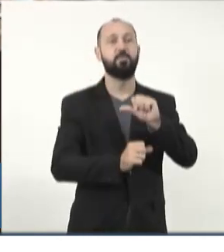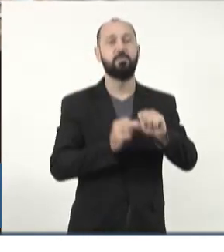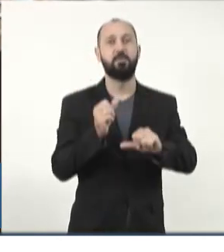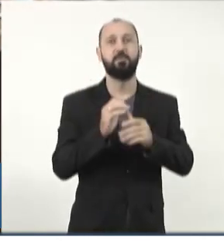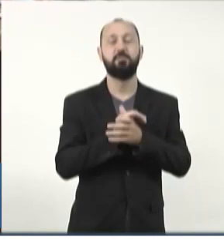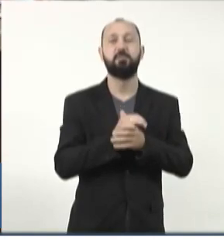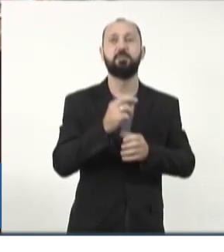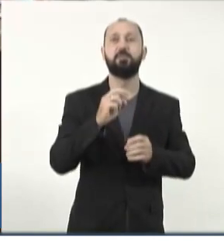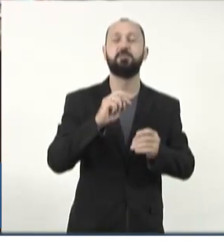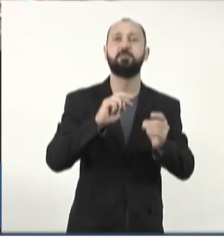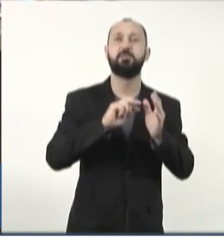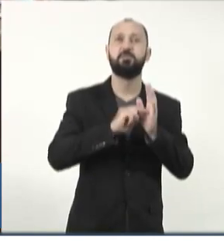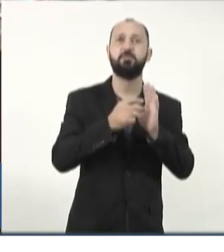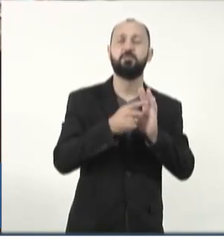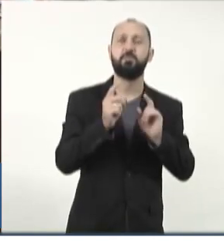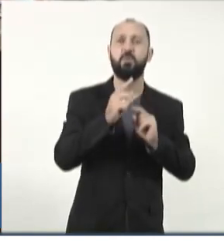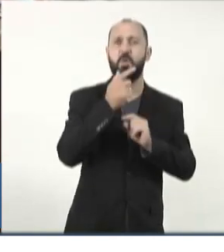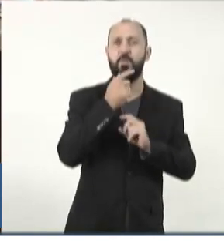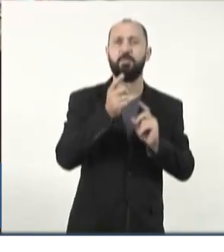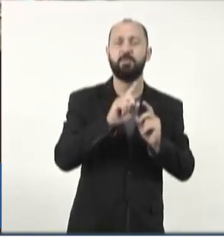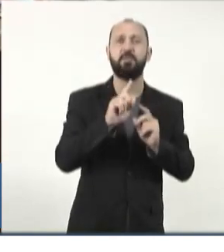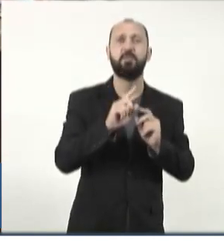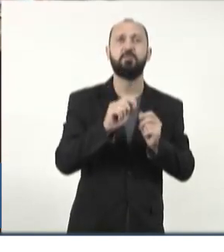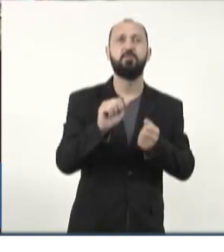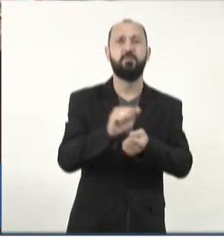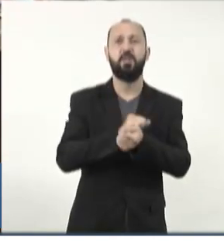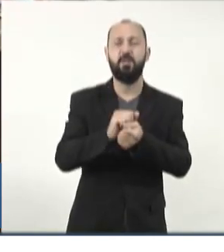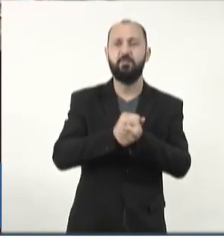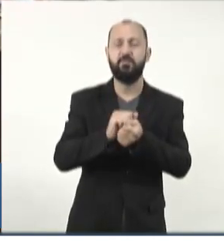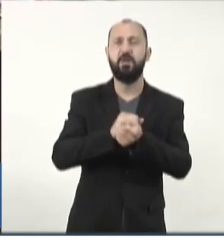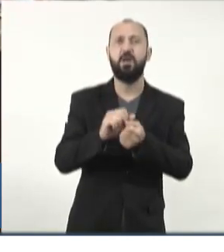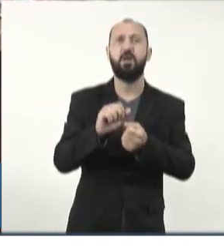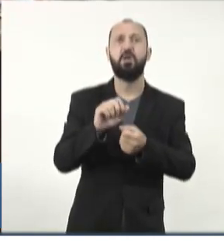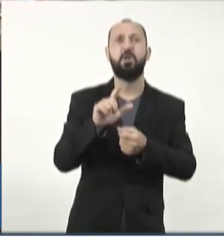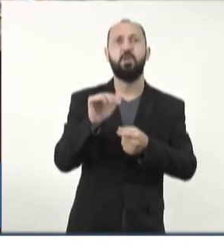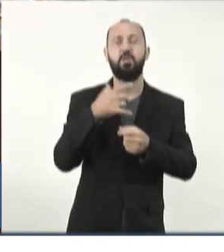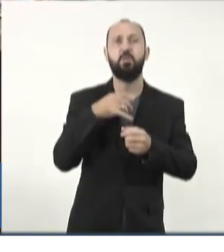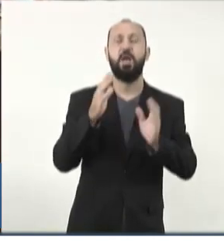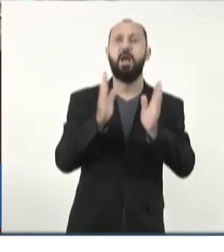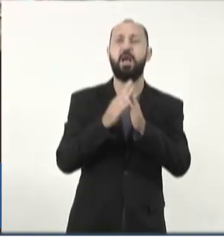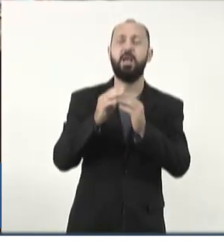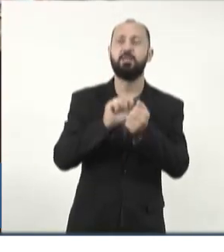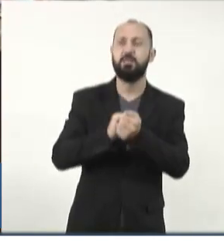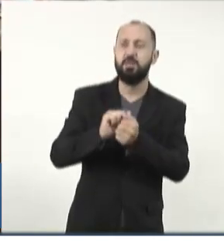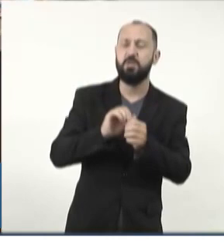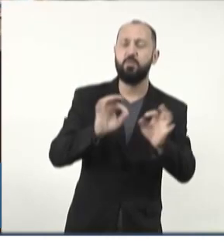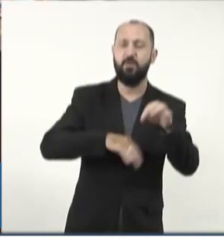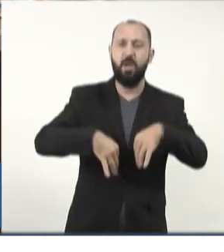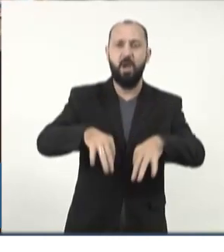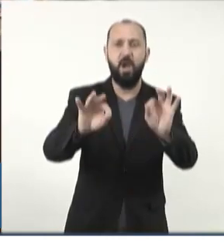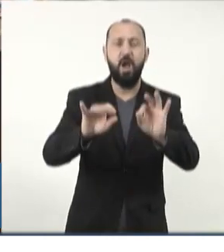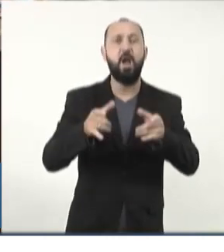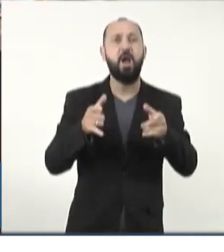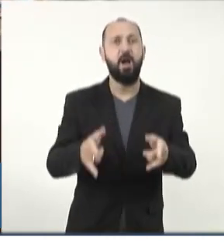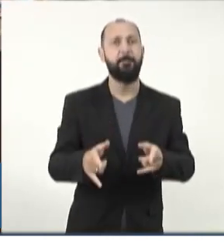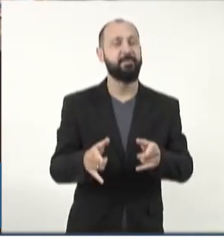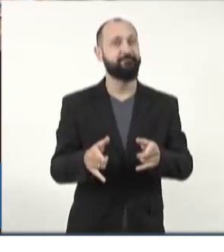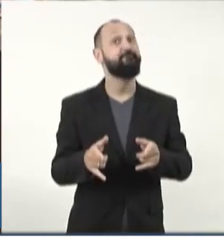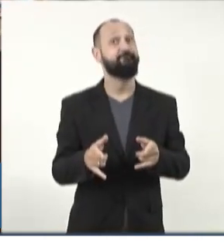E naquele sentido de que, não, homem não vai lavar louça, homem não vai arrumar uma casa, homem não vai arrumar uma cama,